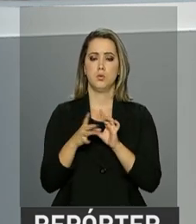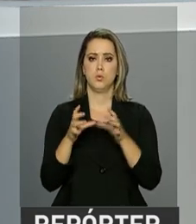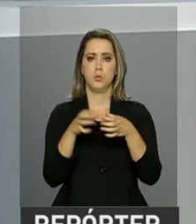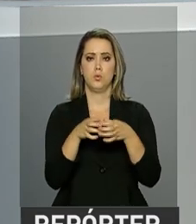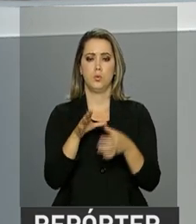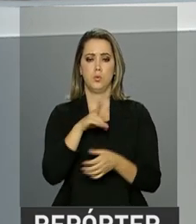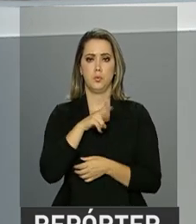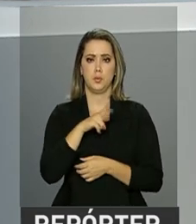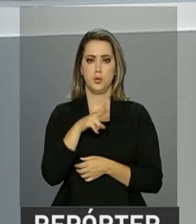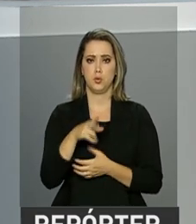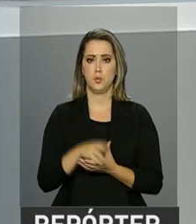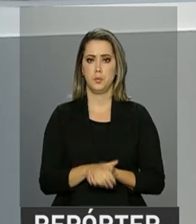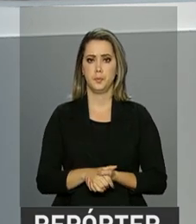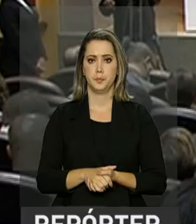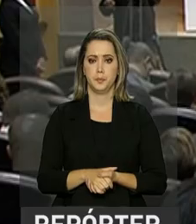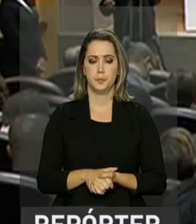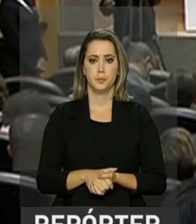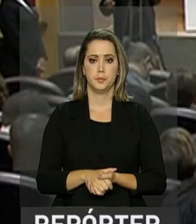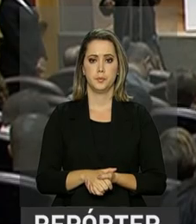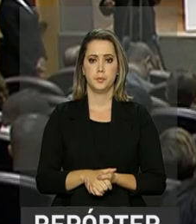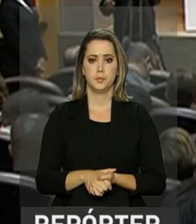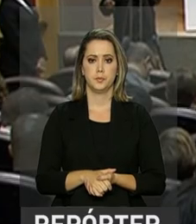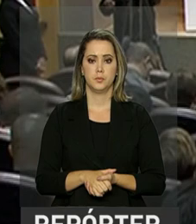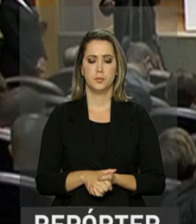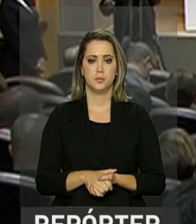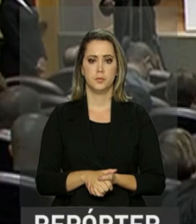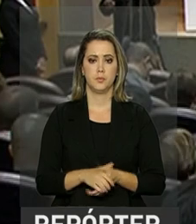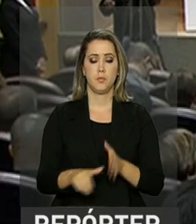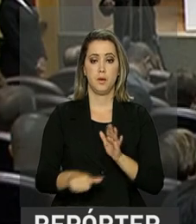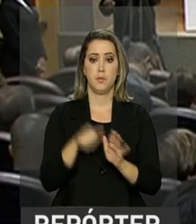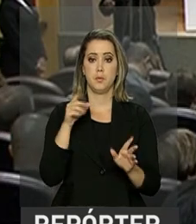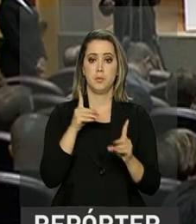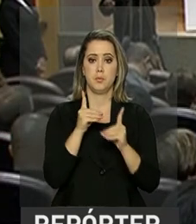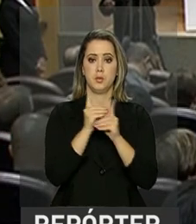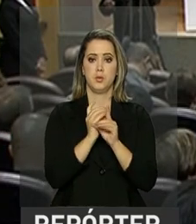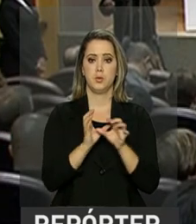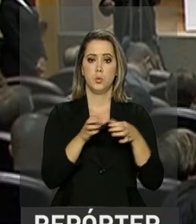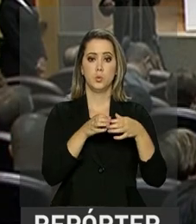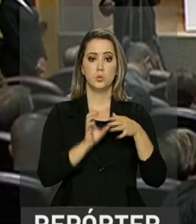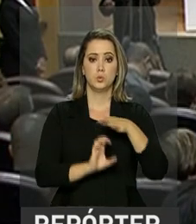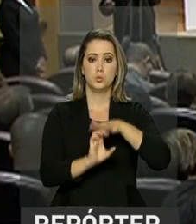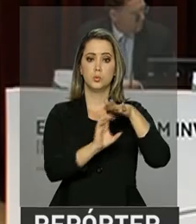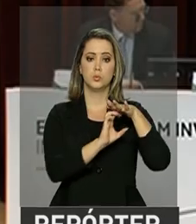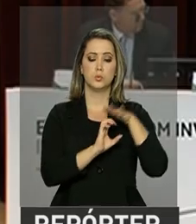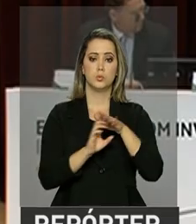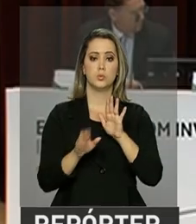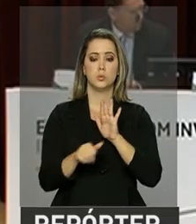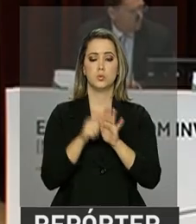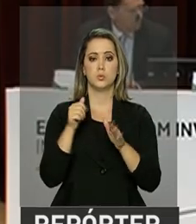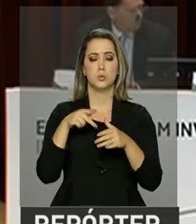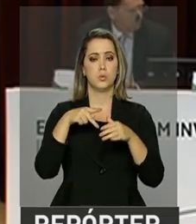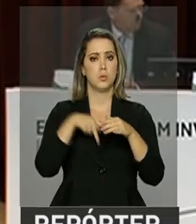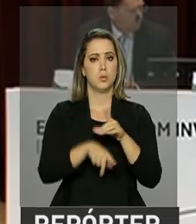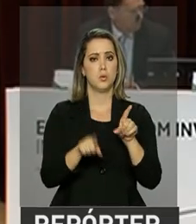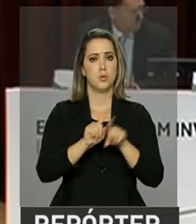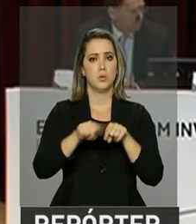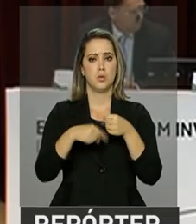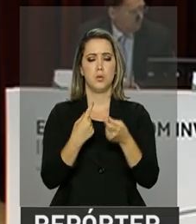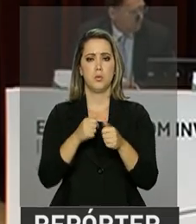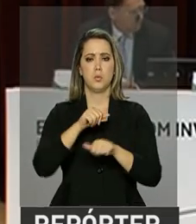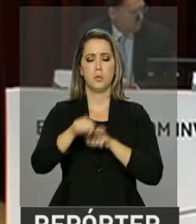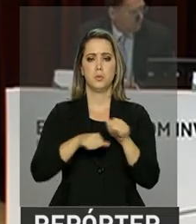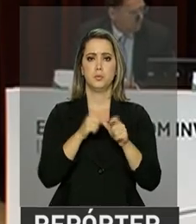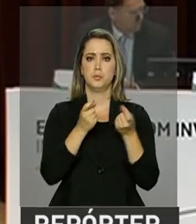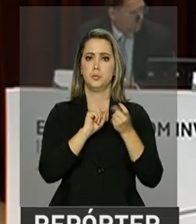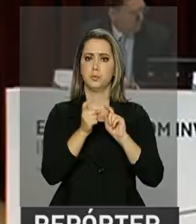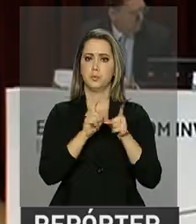com o setor privado foi o primeiro encontro com investidores realizado pela petrobras após a mudança da direção da empresa